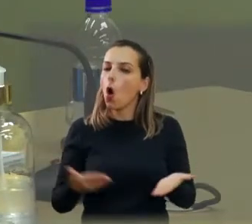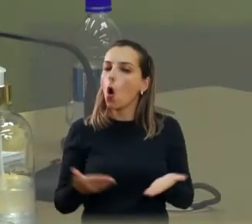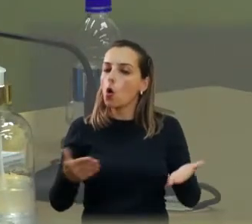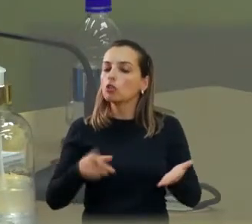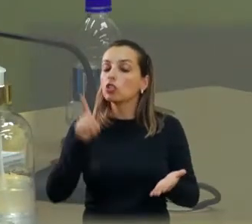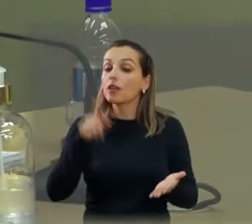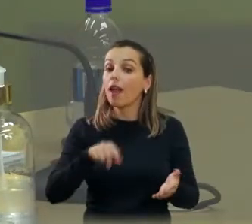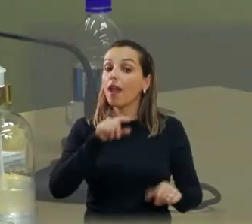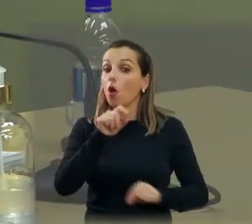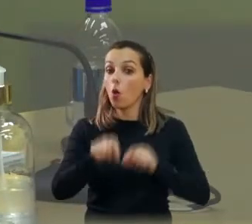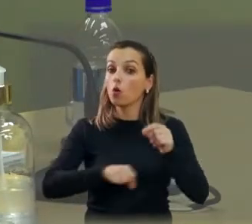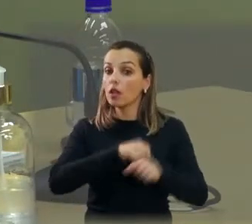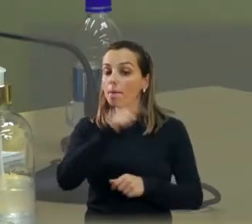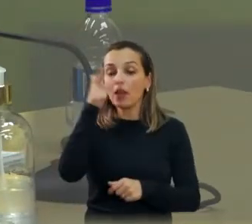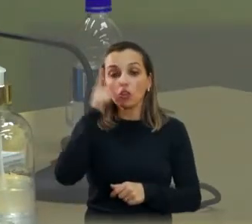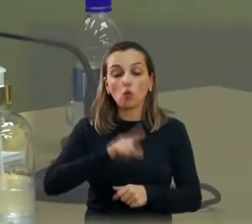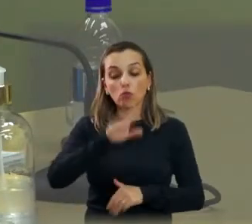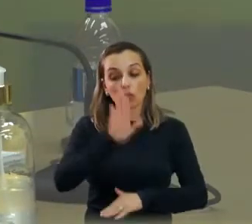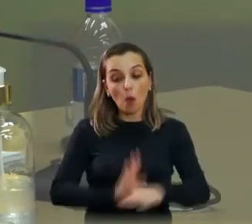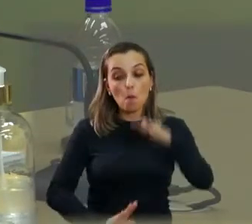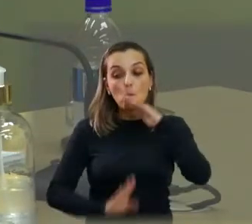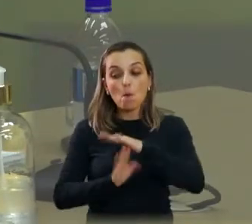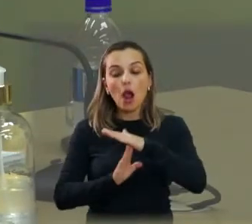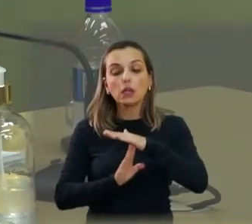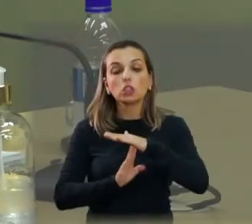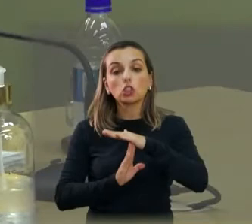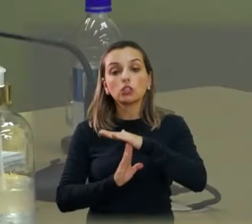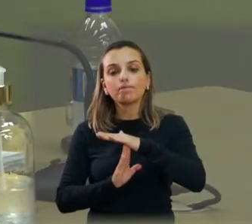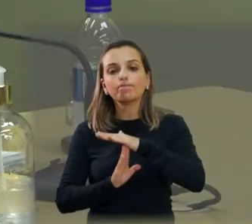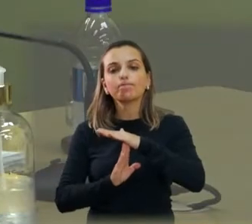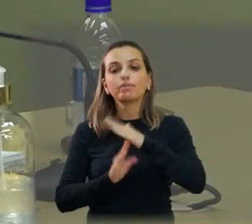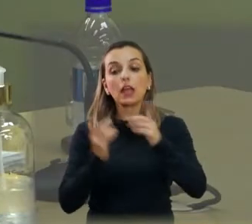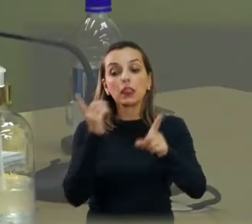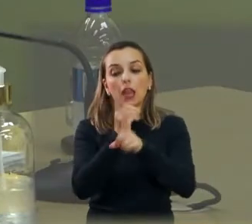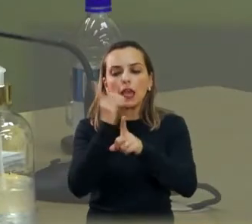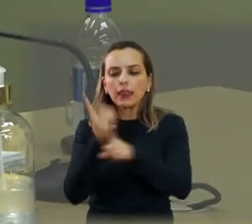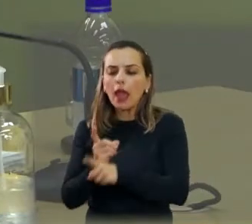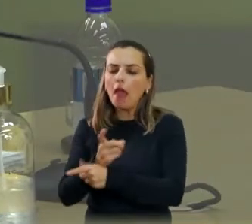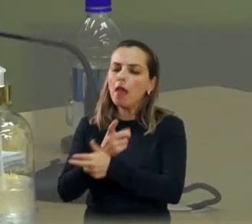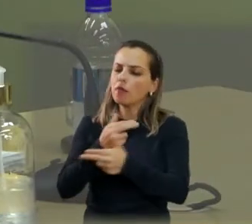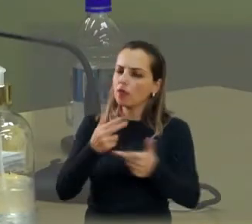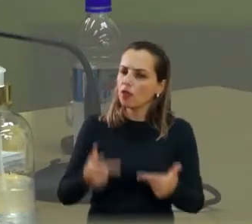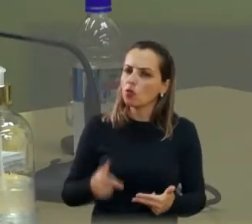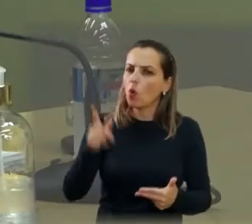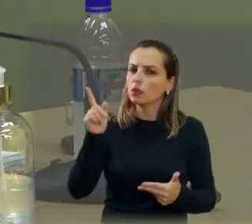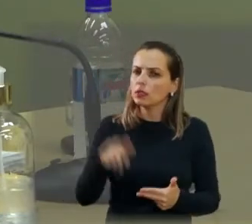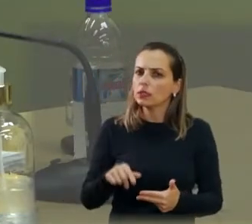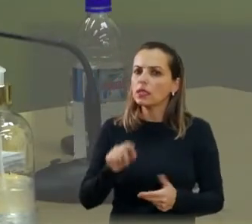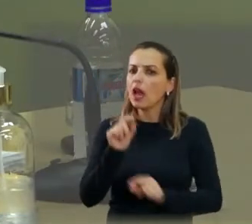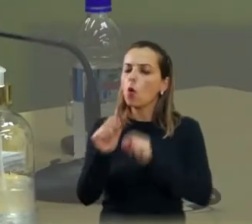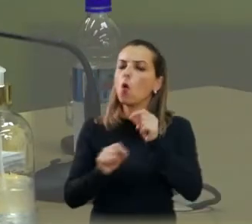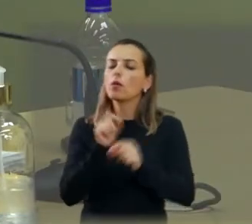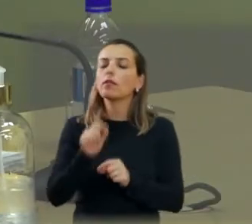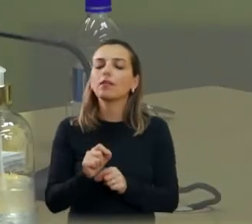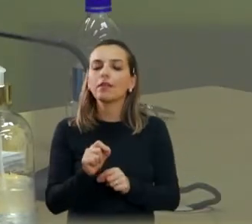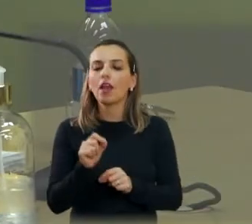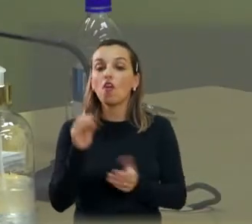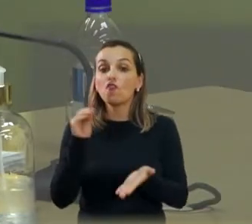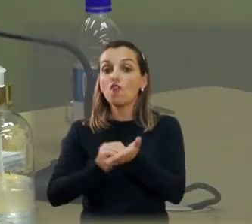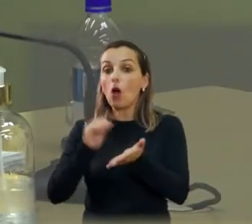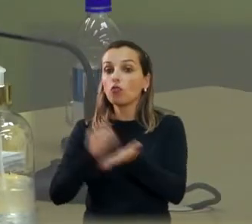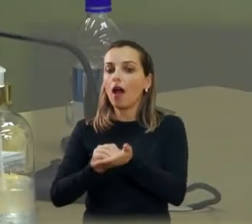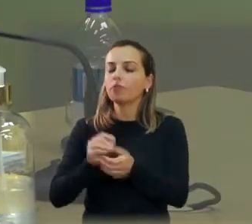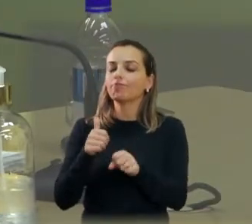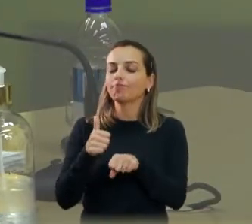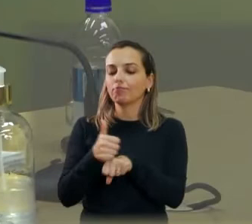campanha para a gente atingir o nosso limite de atendimento, de leitos que vão estar montados lá, não